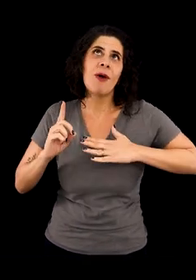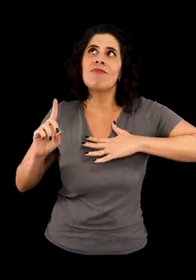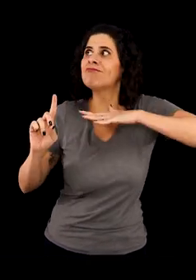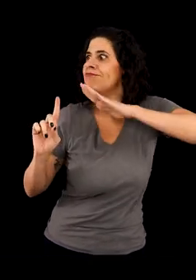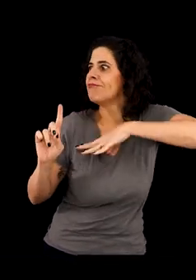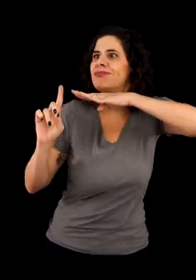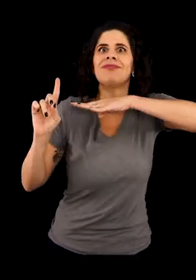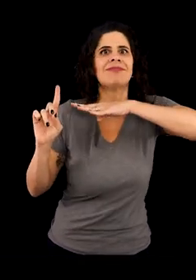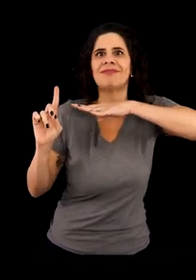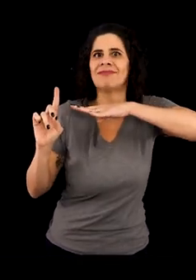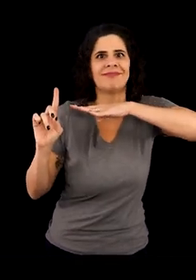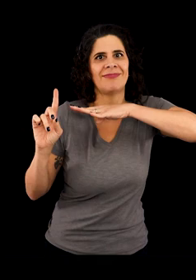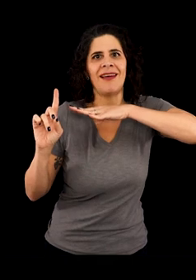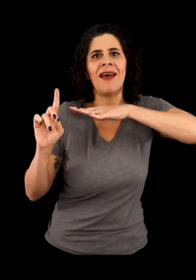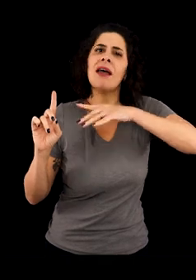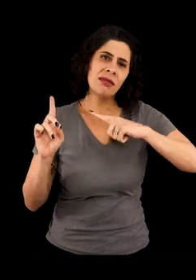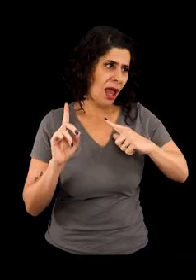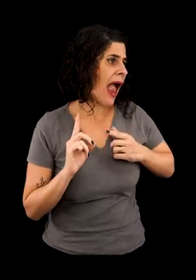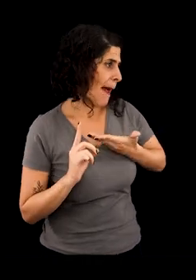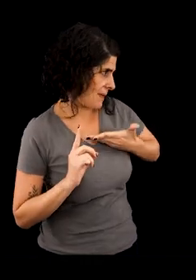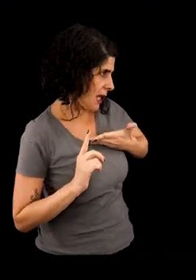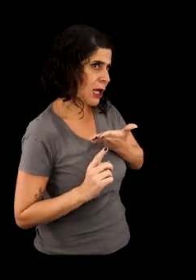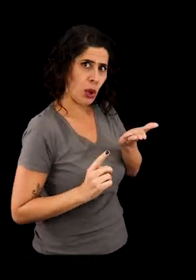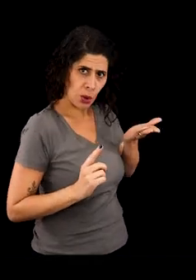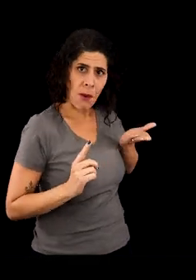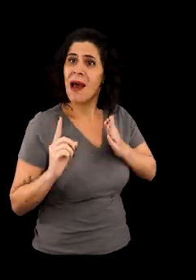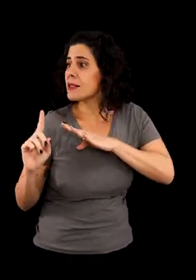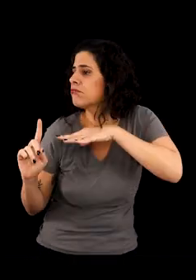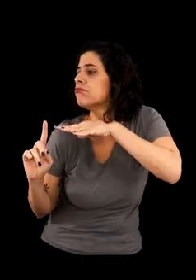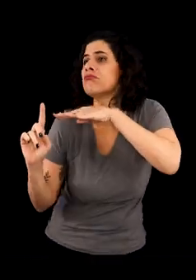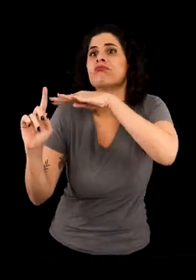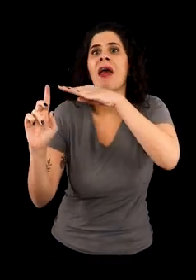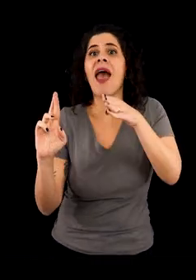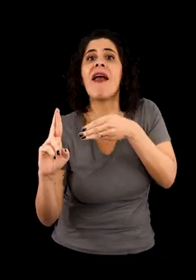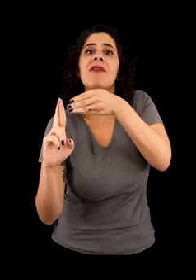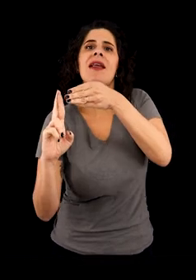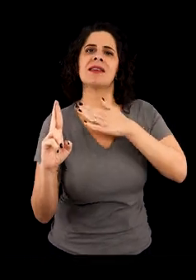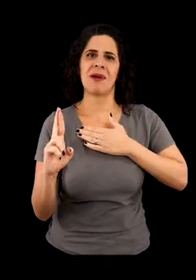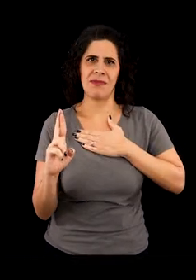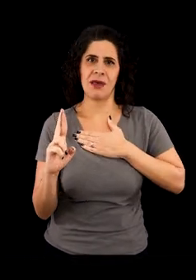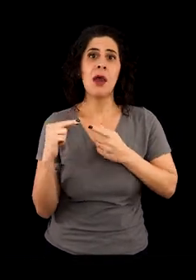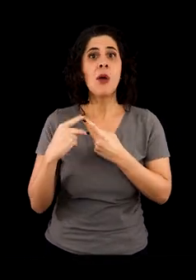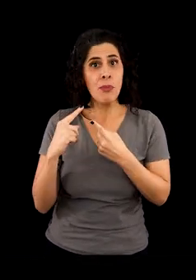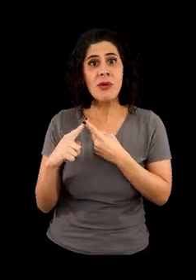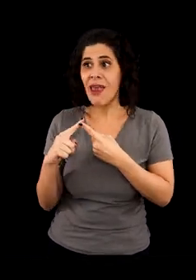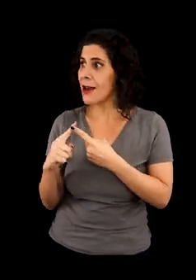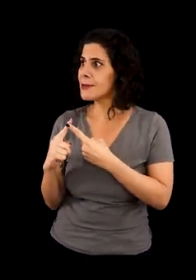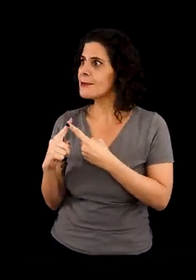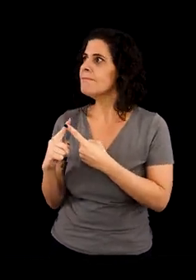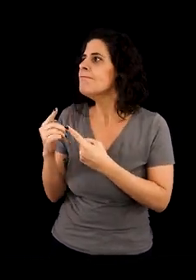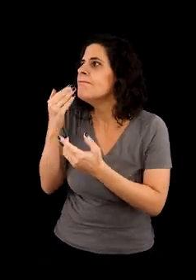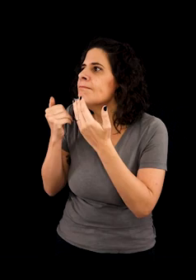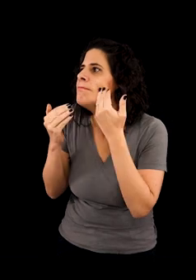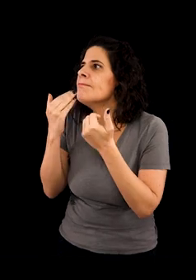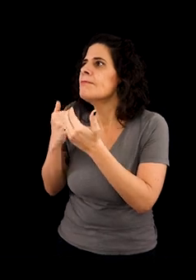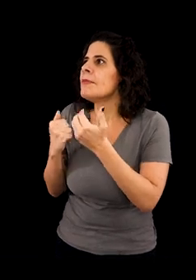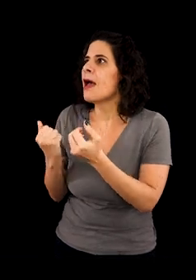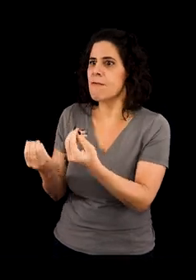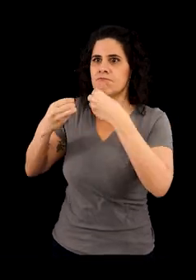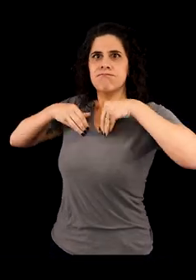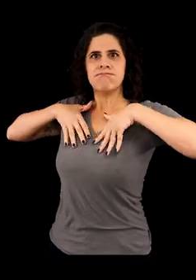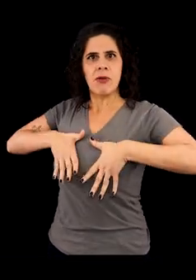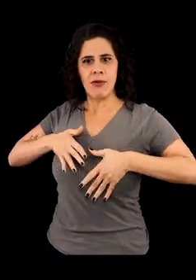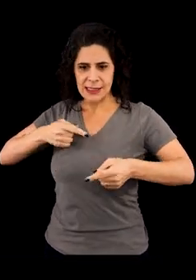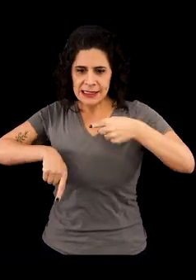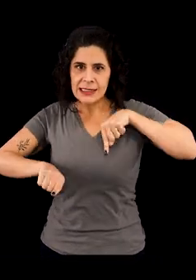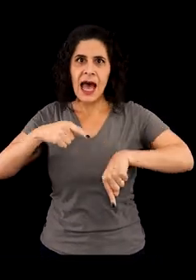meus ídolos. Dos meus amigos, claro, mas dos meus ídolos. Porque as pessoas me fizeram. Estão no meu sangue, eles